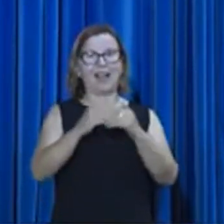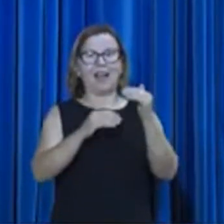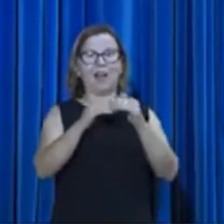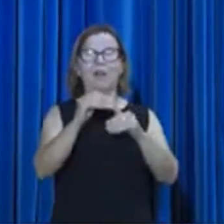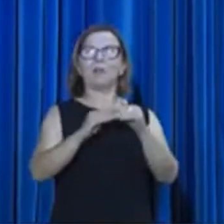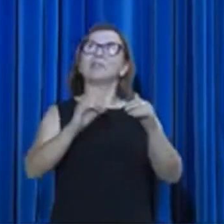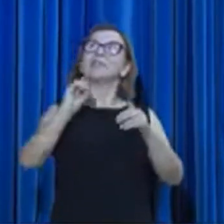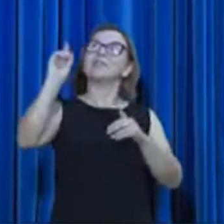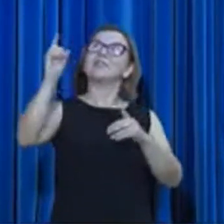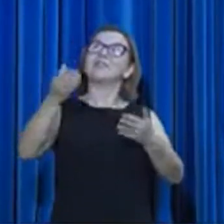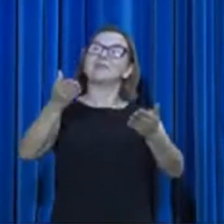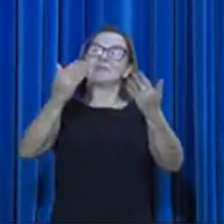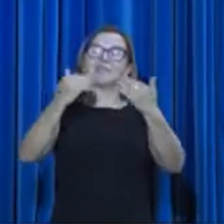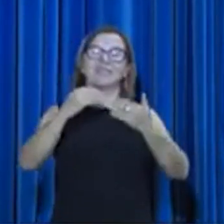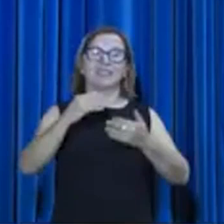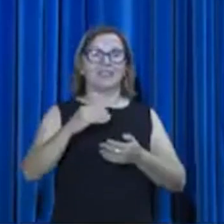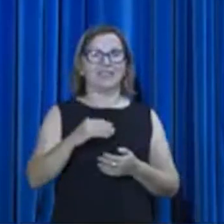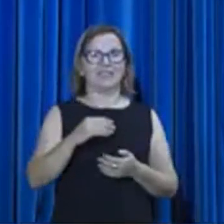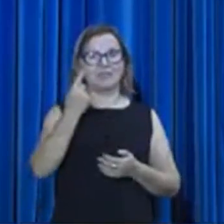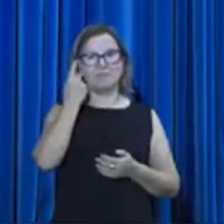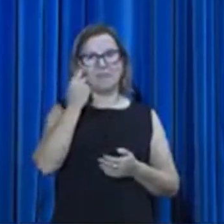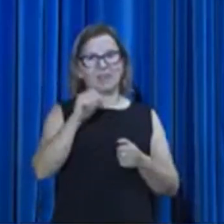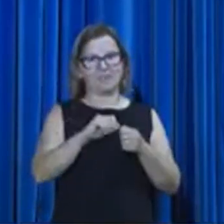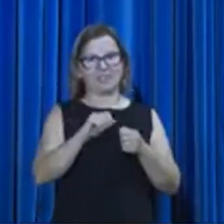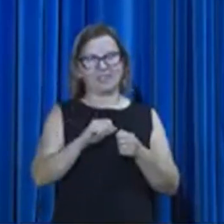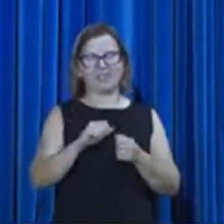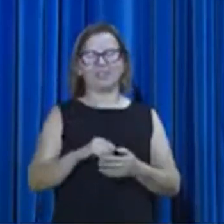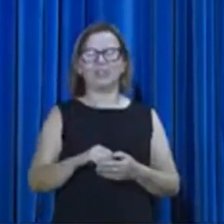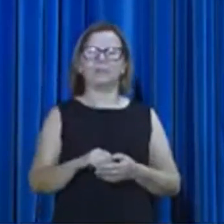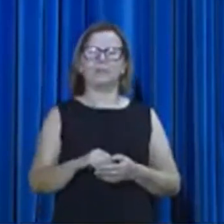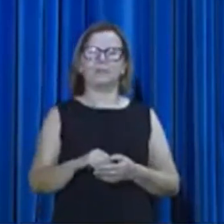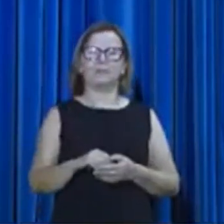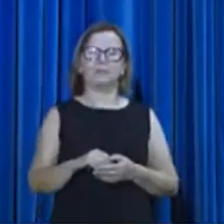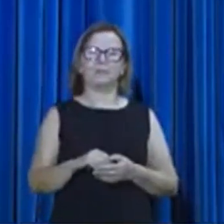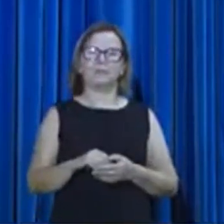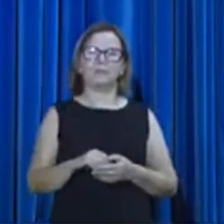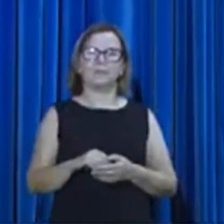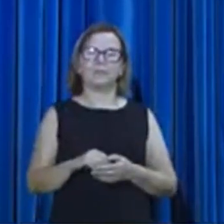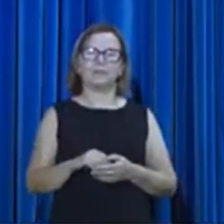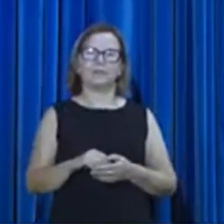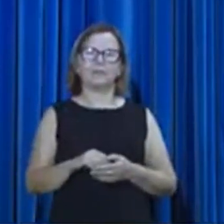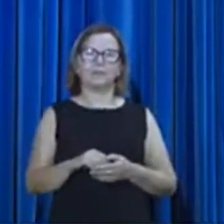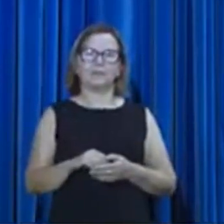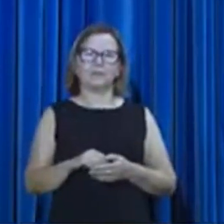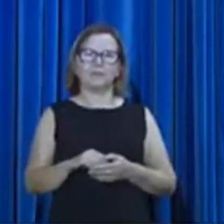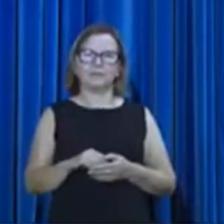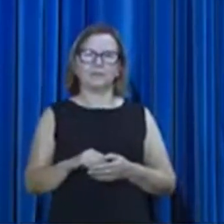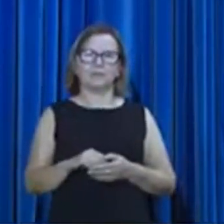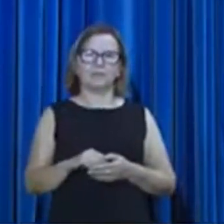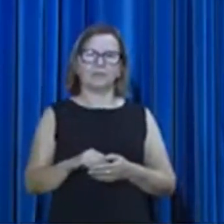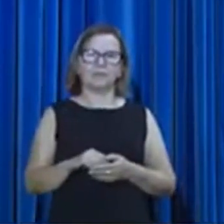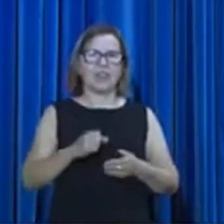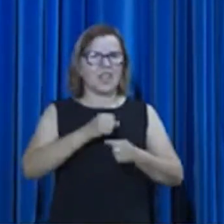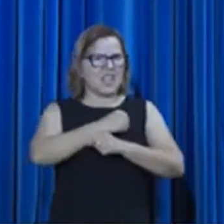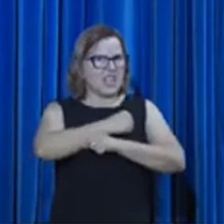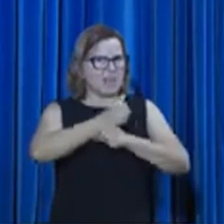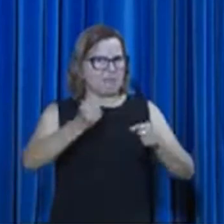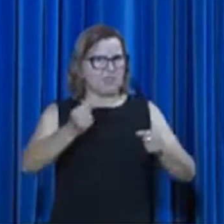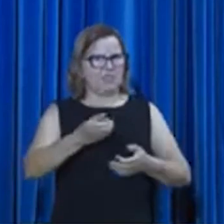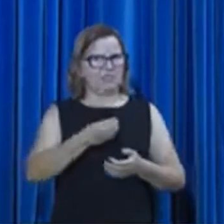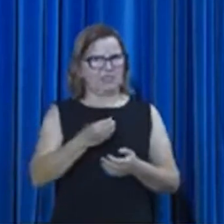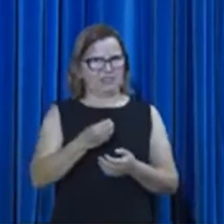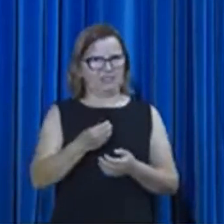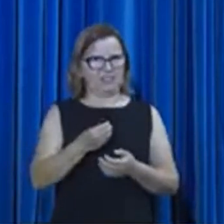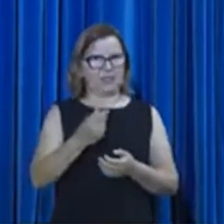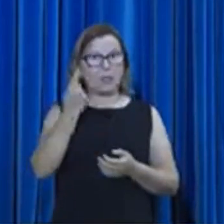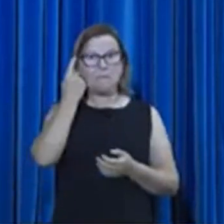me confiou a fazer. Não é possível viver, amados, para a glória de Deus, buscando agradar a si